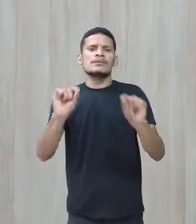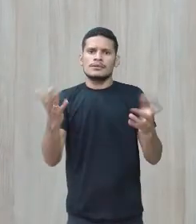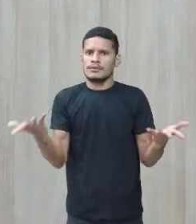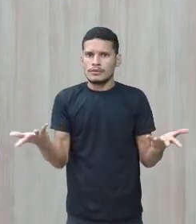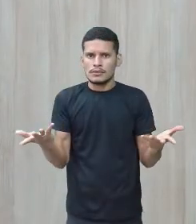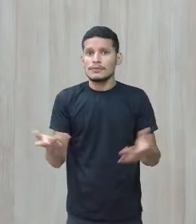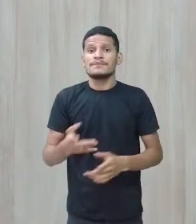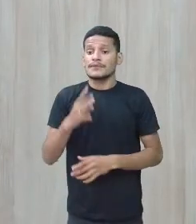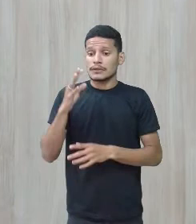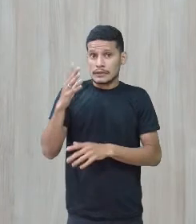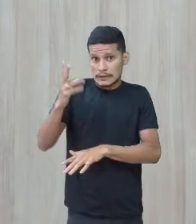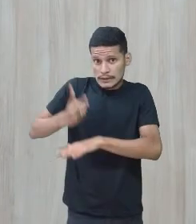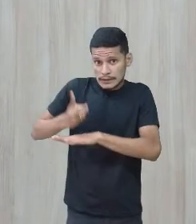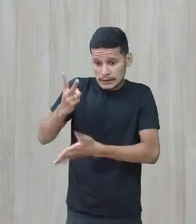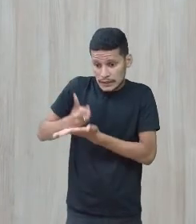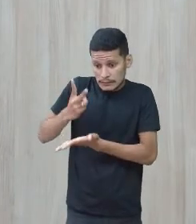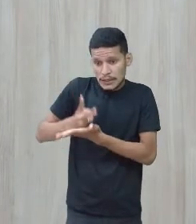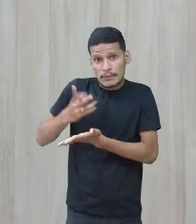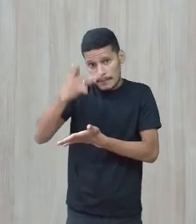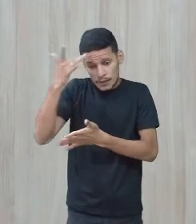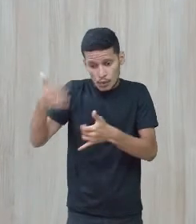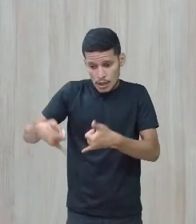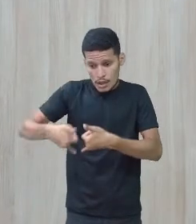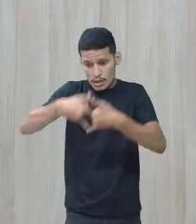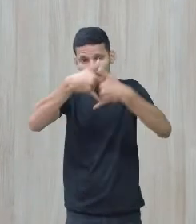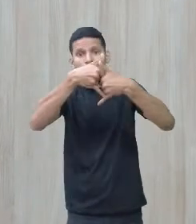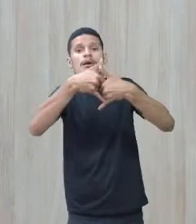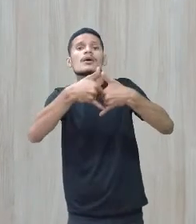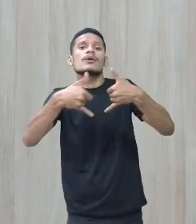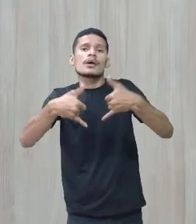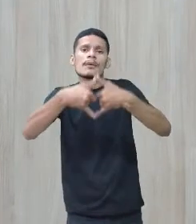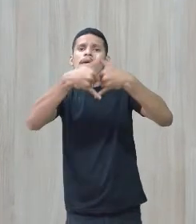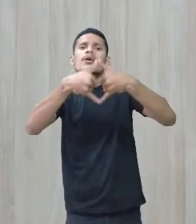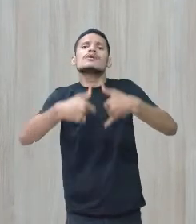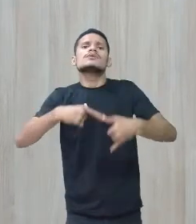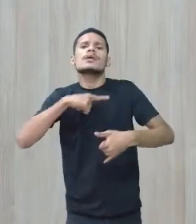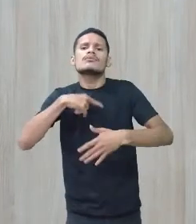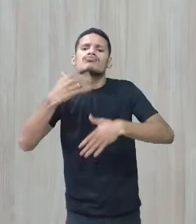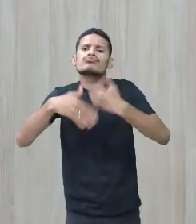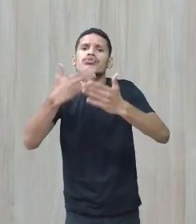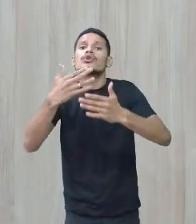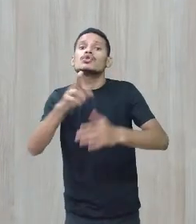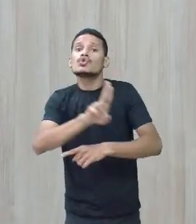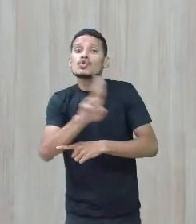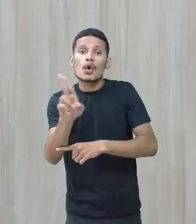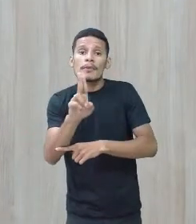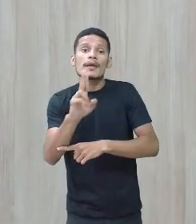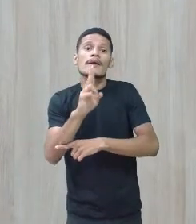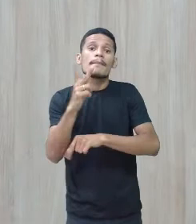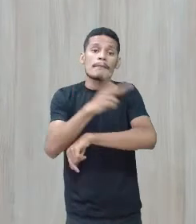que um atleta ele é campeão, ele tem um bom desempenho, primeiro que sobe o nome do país, né?